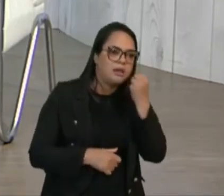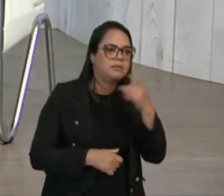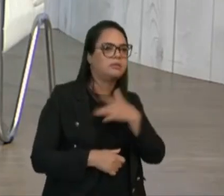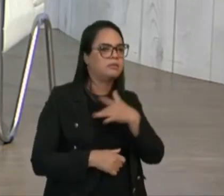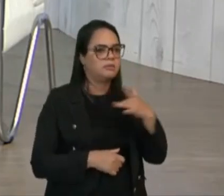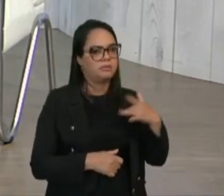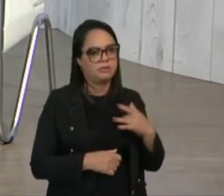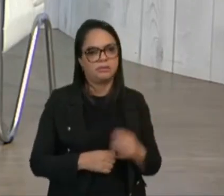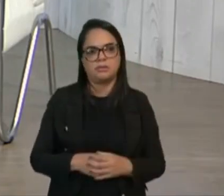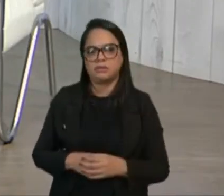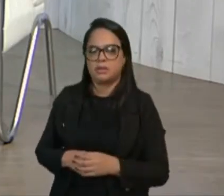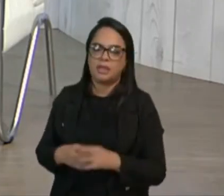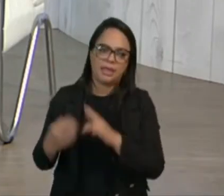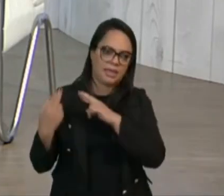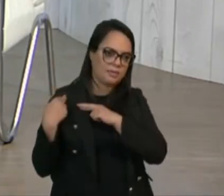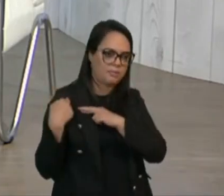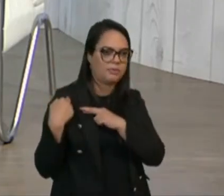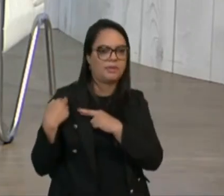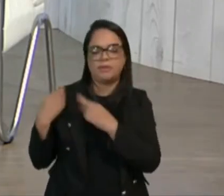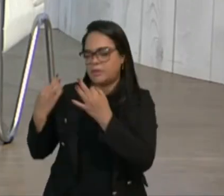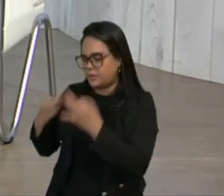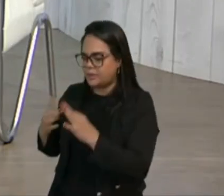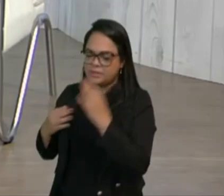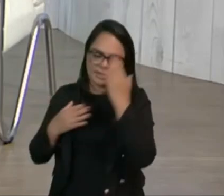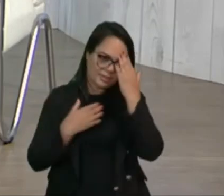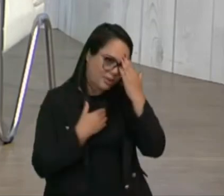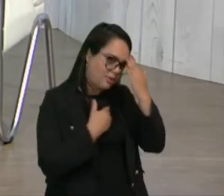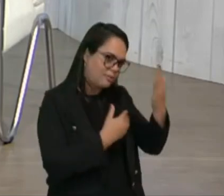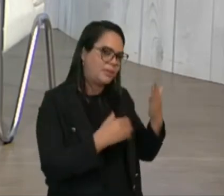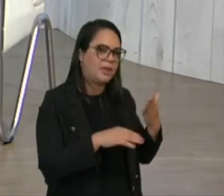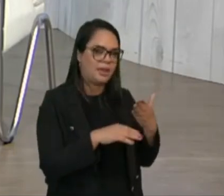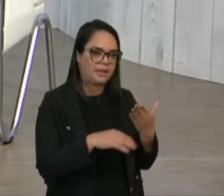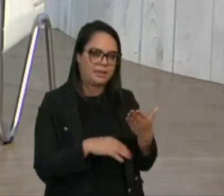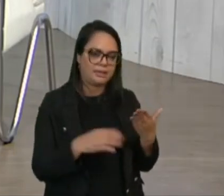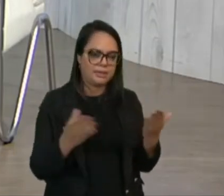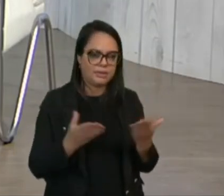saudável. Com toda e responsável. Certeza. Muito obrigada pela presença e até a próxima aqui no Informativo.